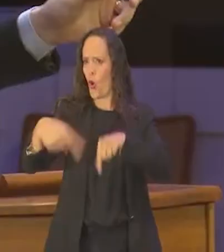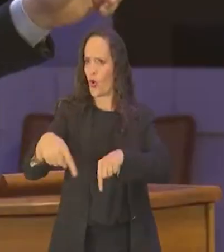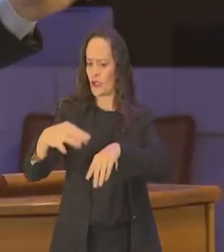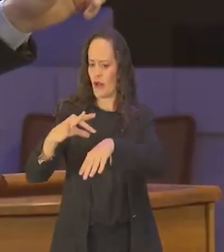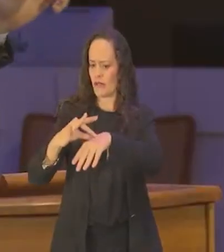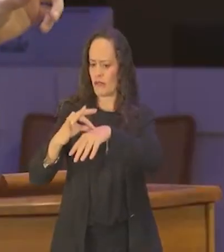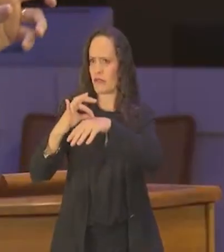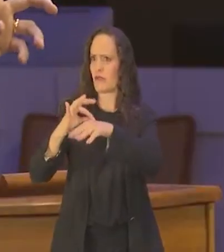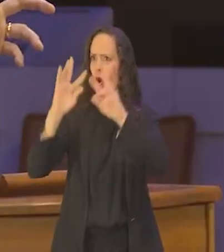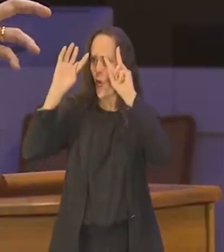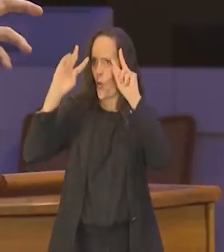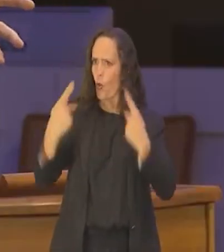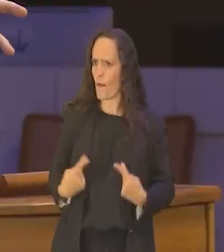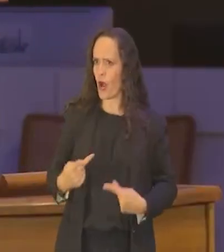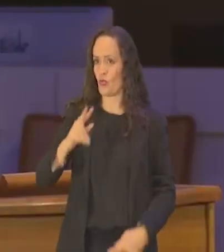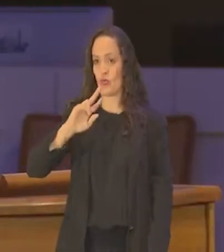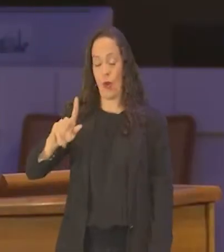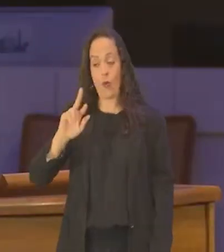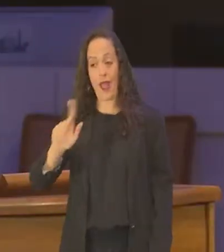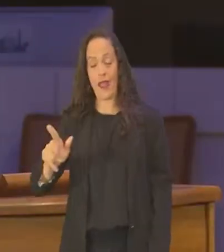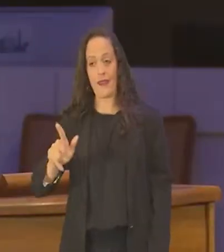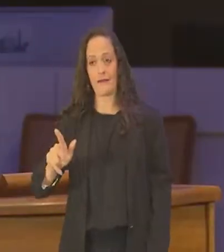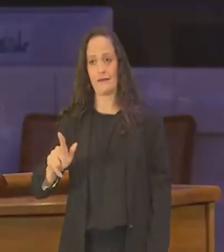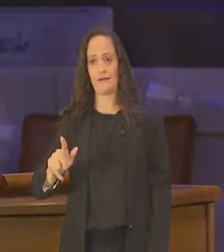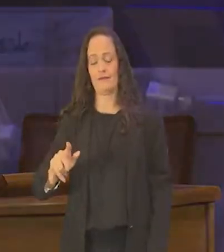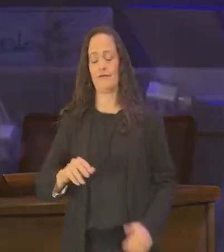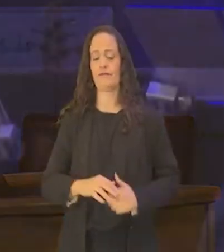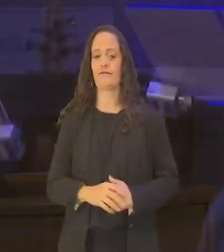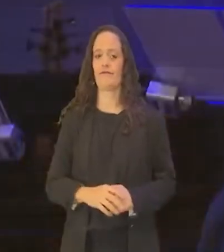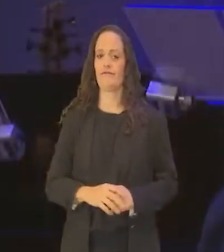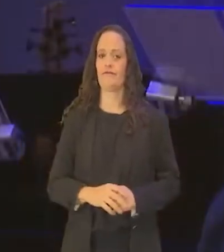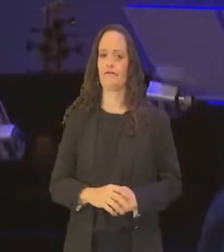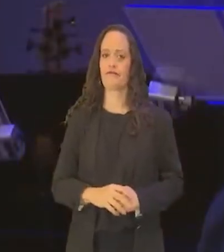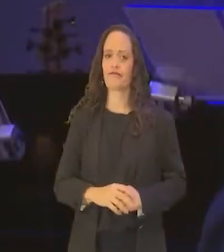mas contra principados e potestades.